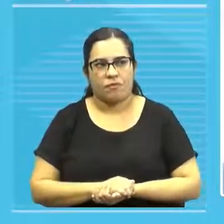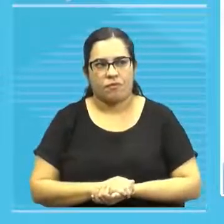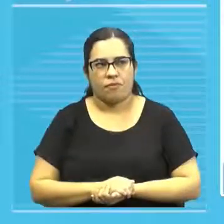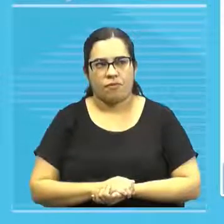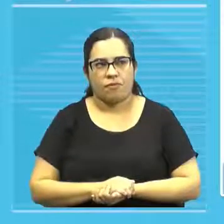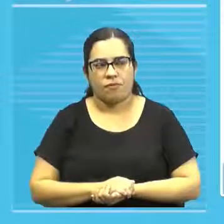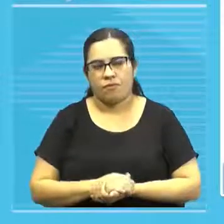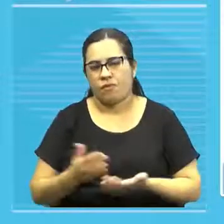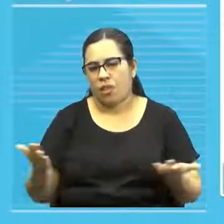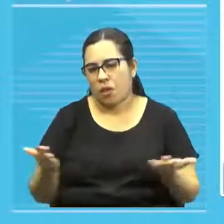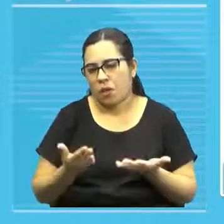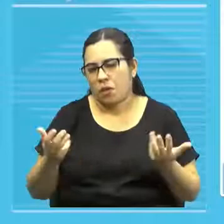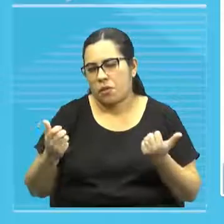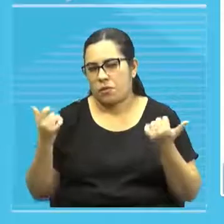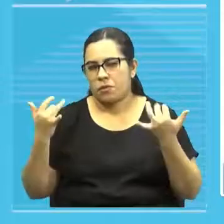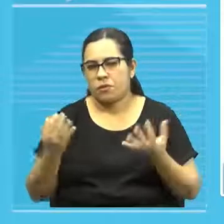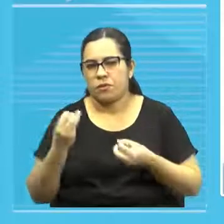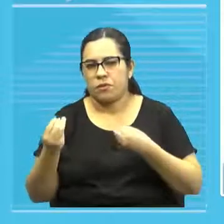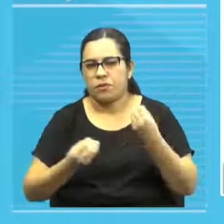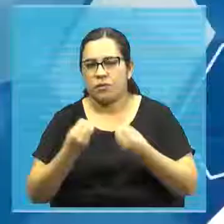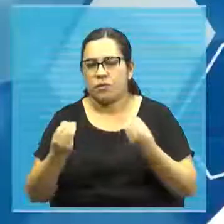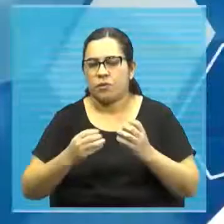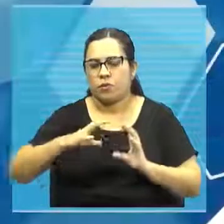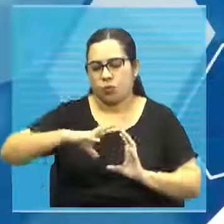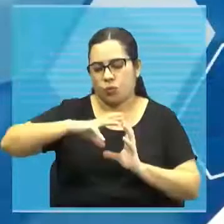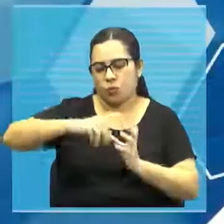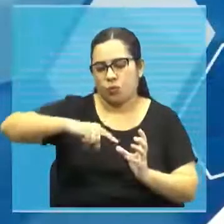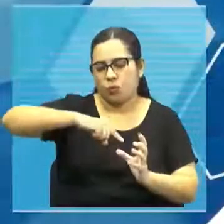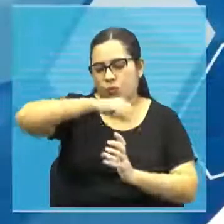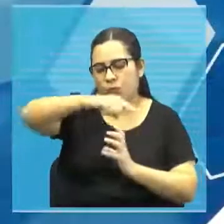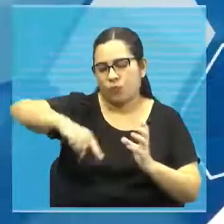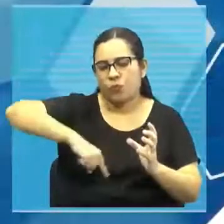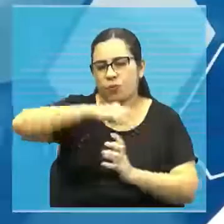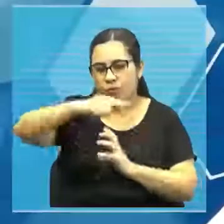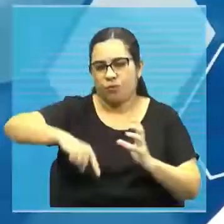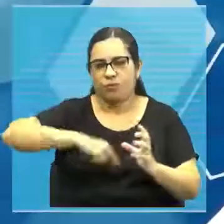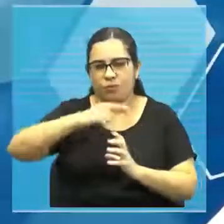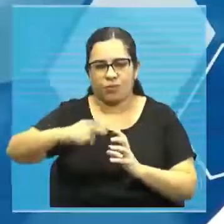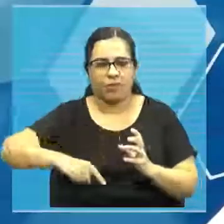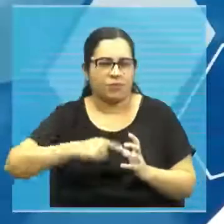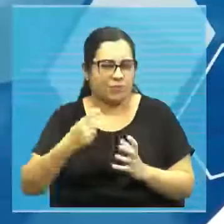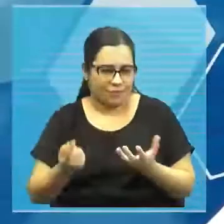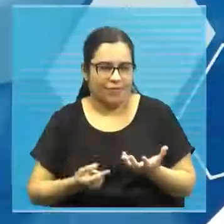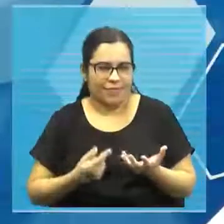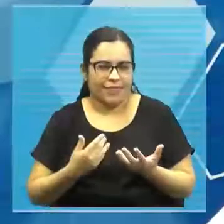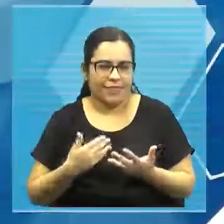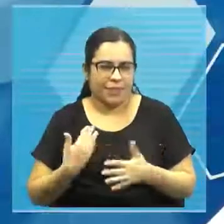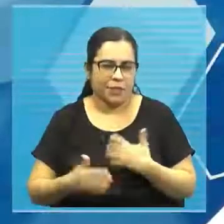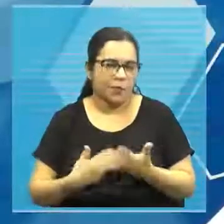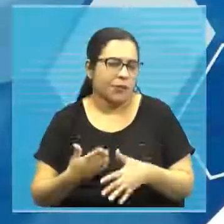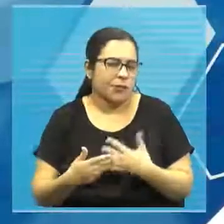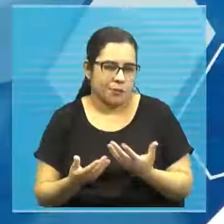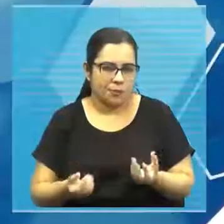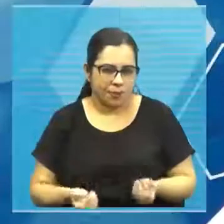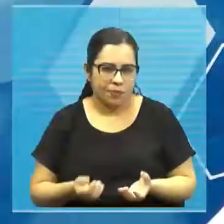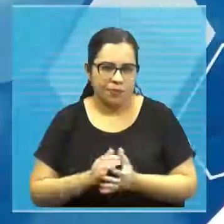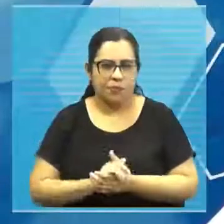eu vou dar aqui alguns exemplos de como essa globalização ela vai desenrolar